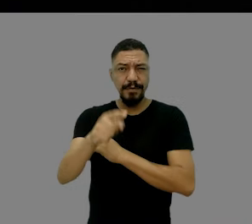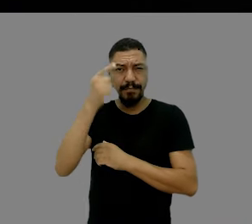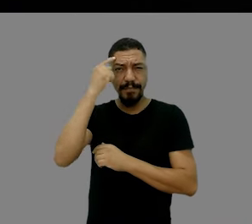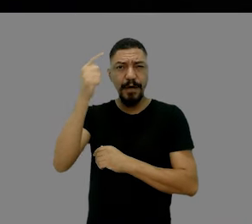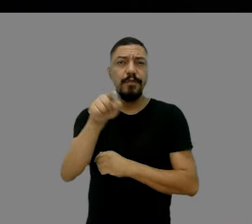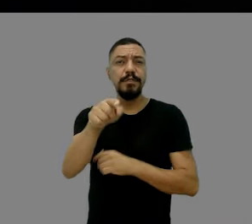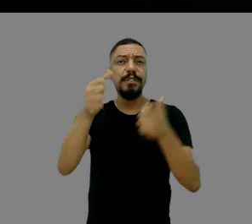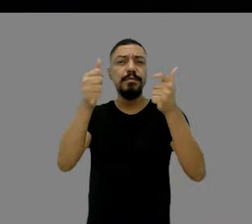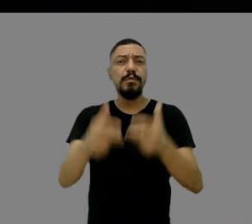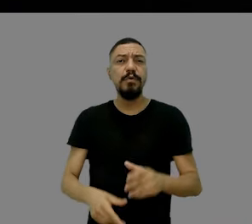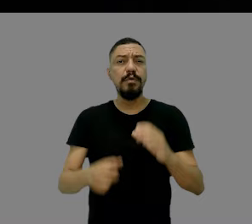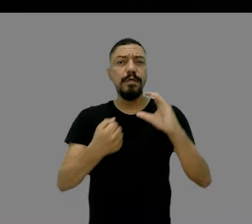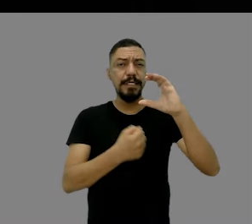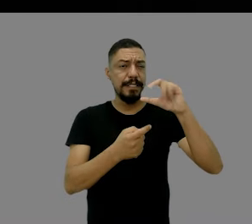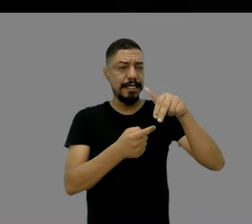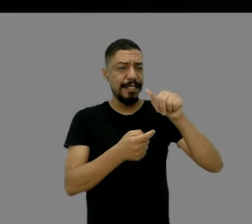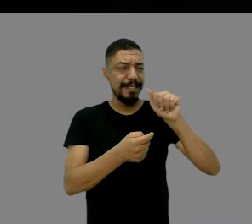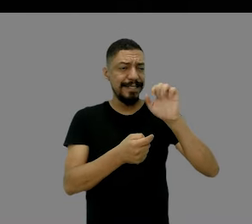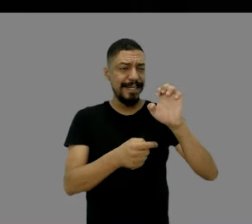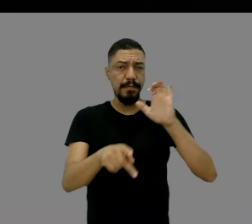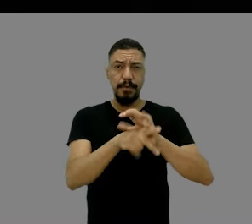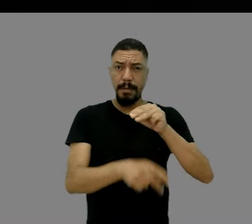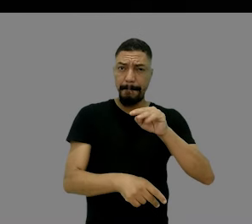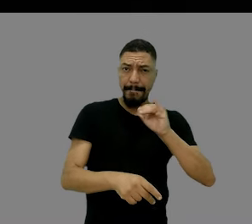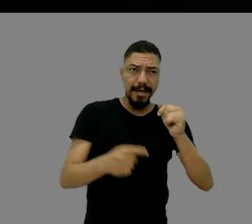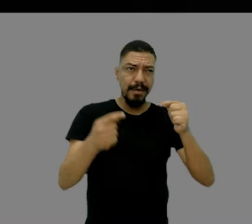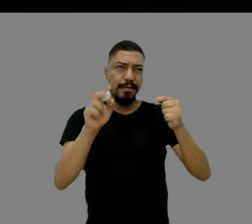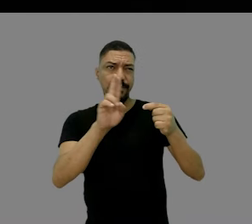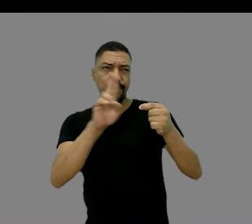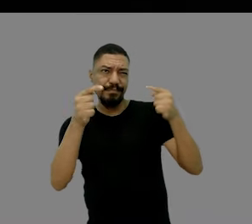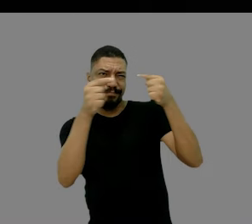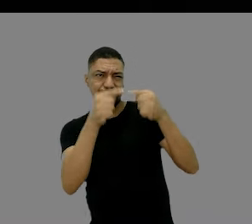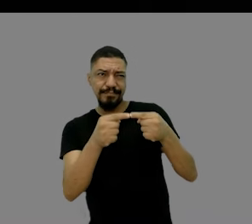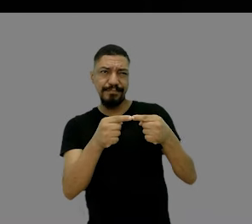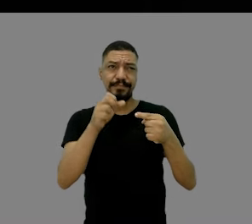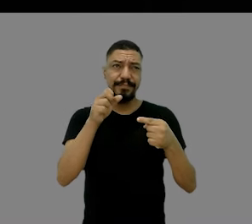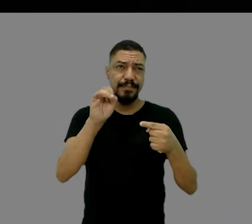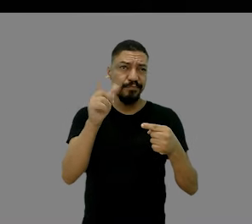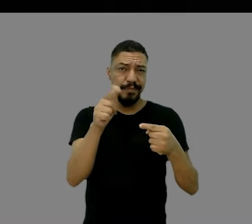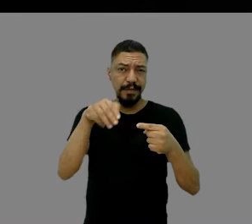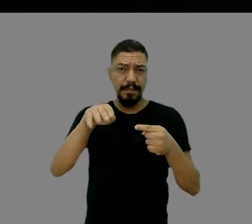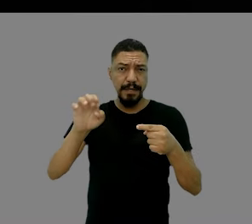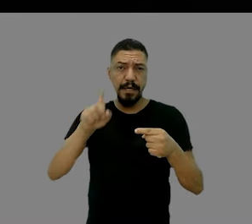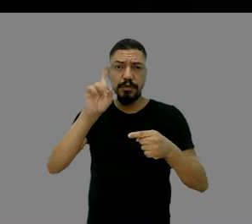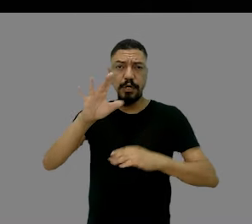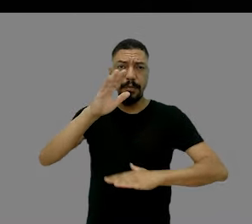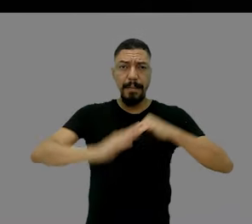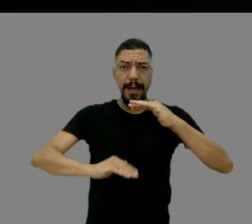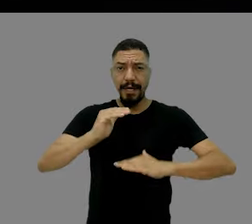né? E é só uma questão bem prática, né? Porque eu estou tendo esse mesmo problema que produção pequena, pouco dinheiro,